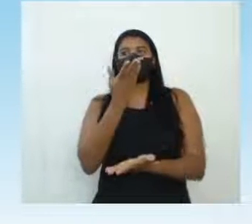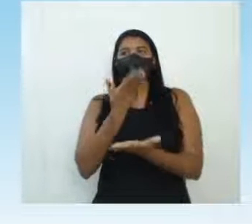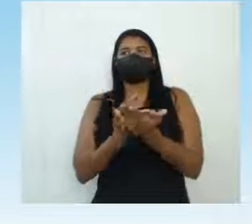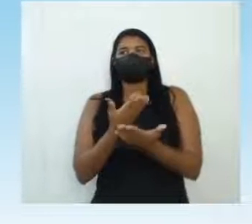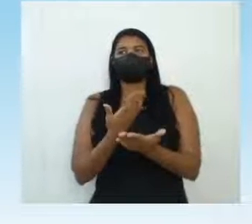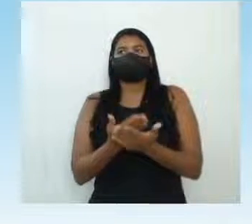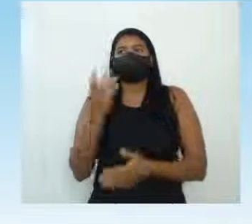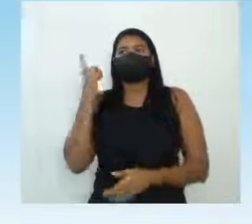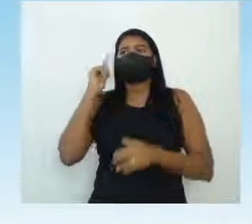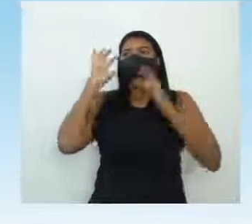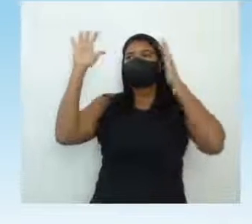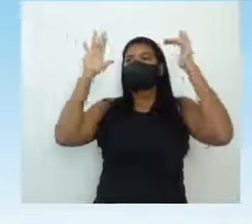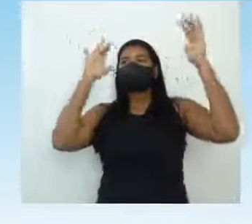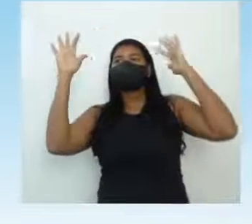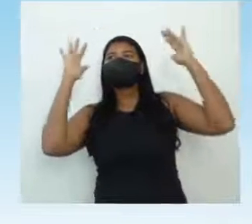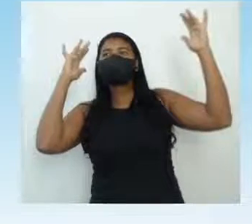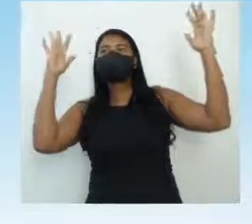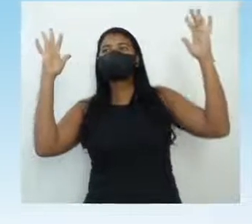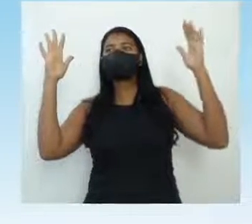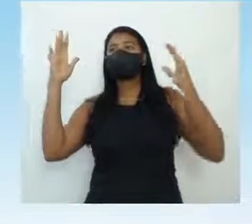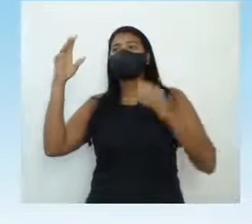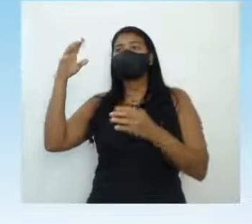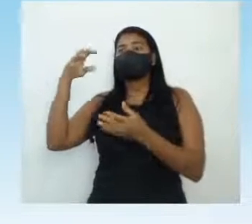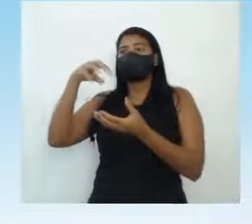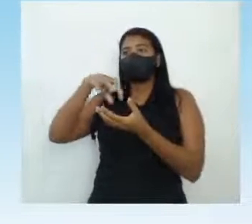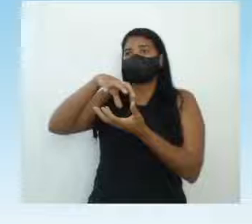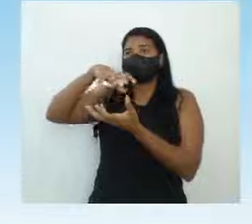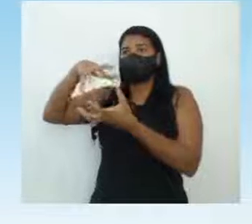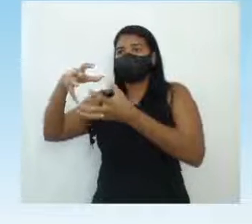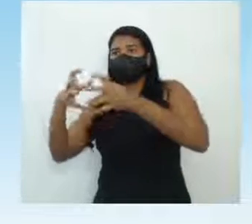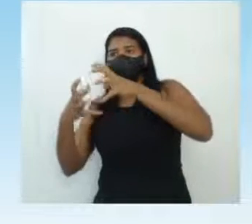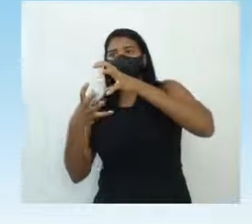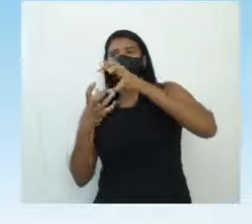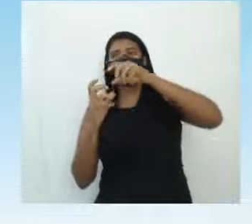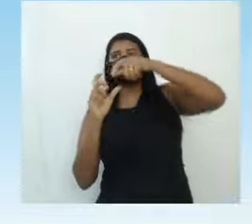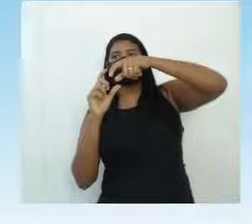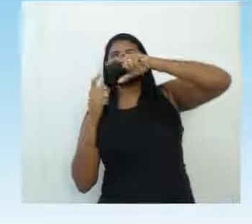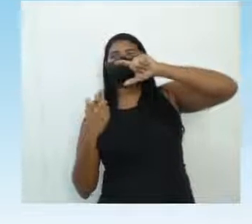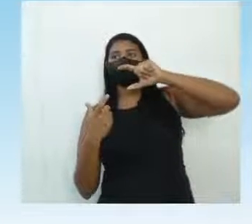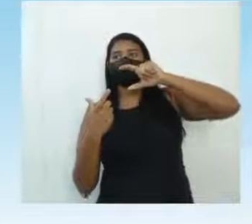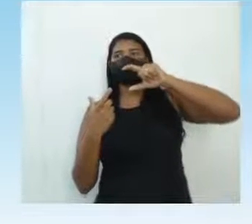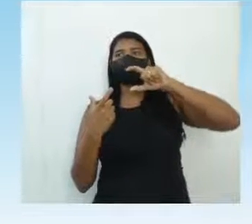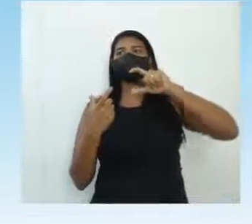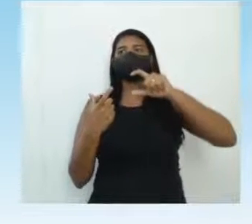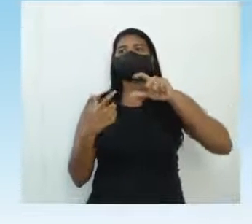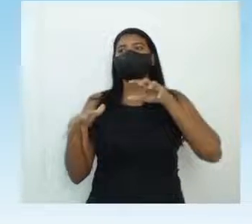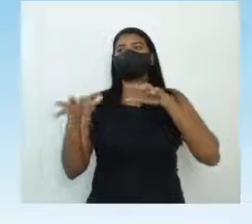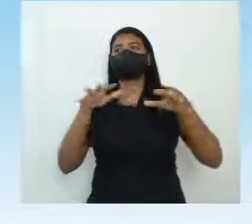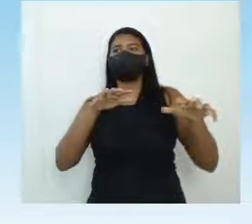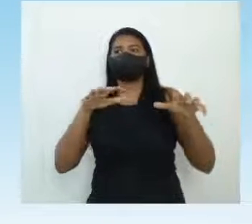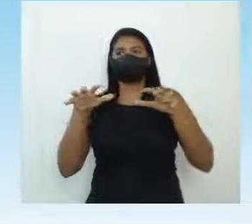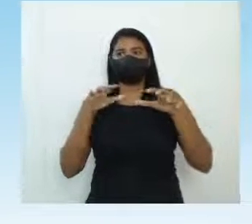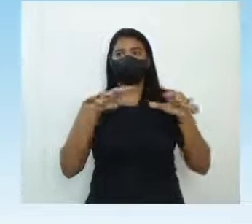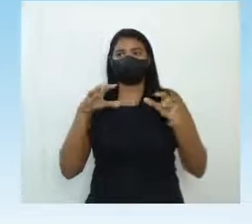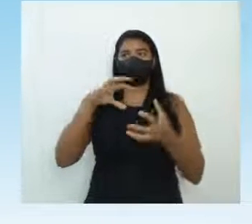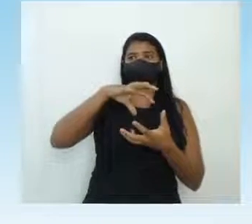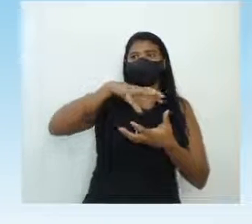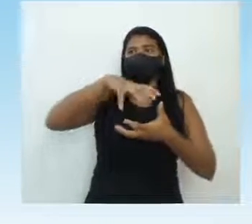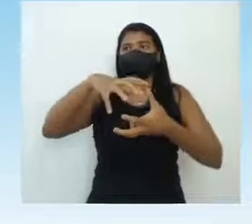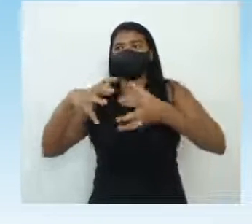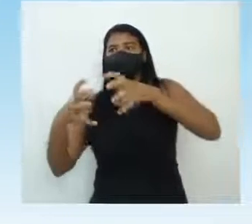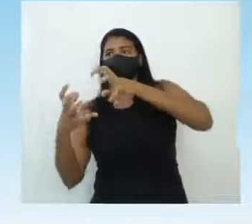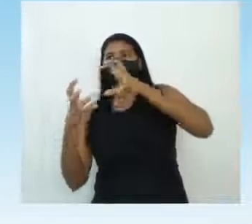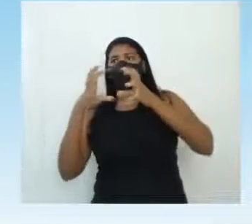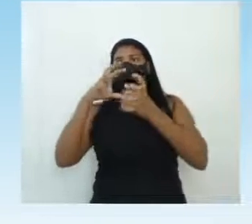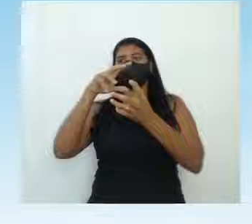conseguissem imaginar-se dentro desse sólido geométrico e aí pudesse se movimentar dentro desse sólido